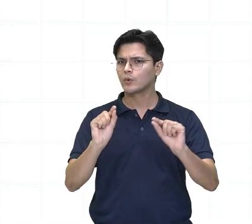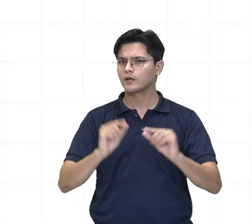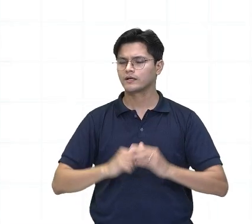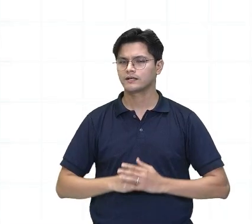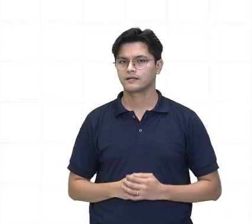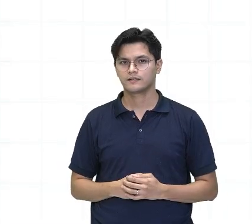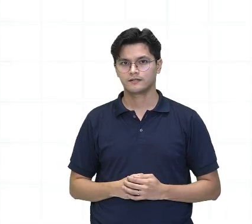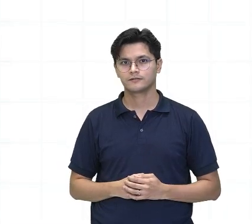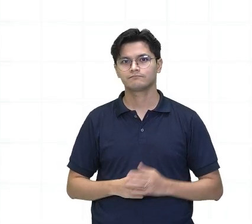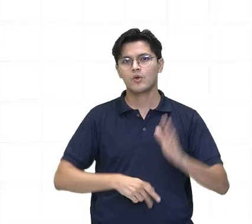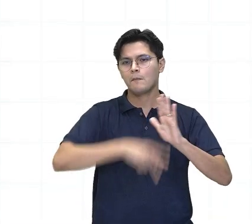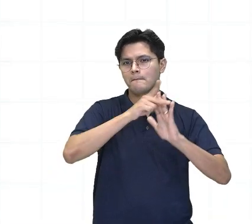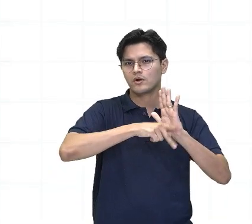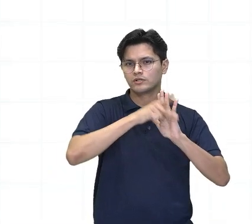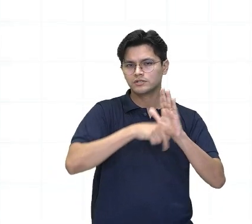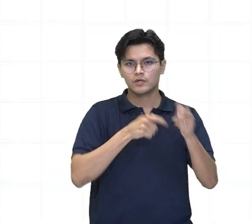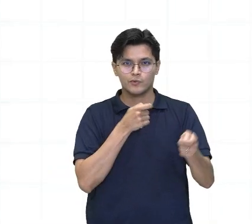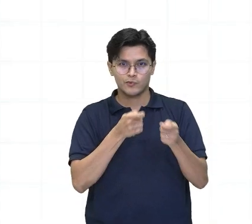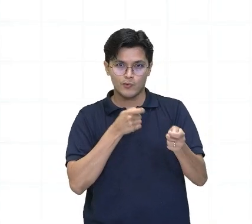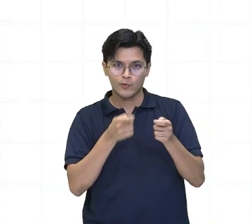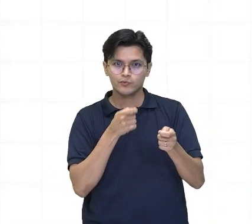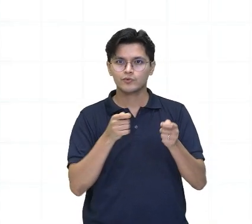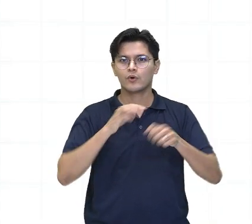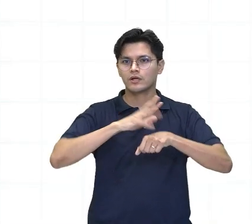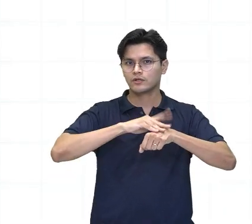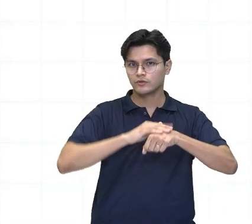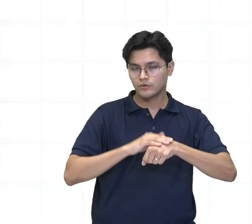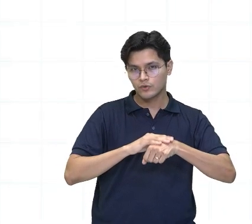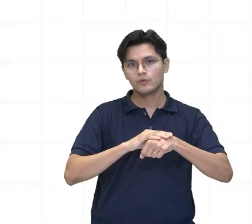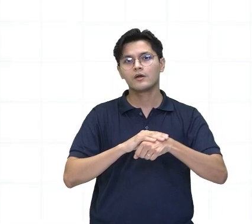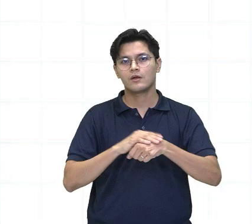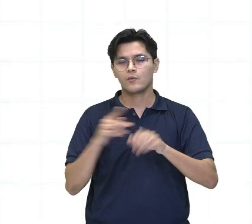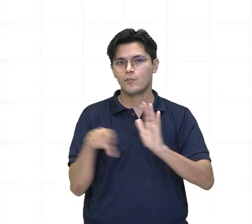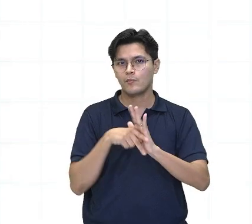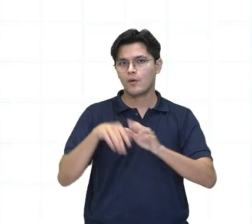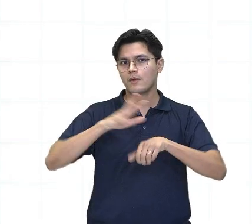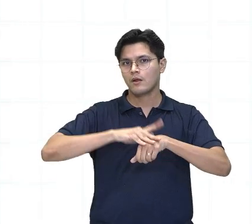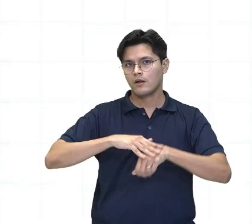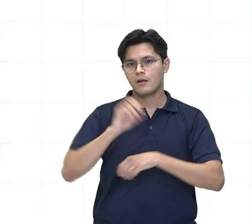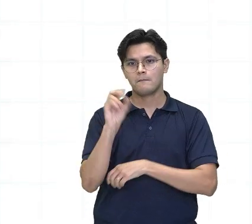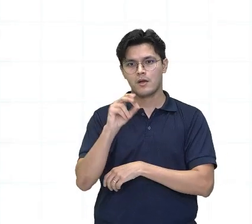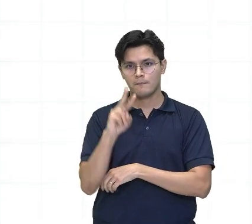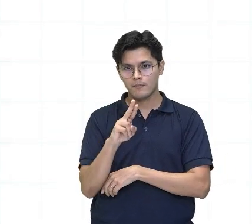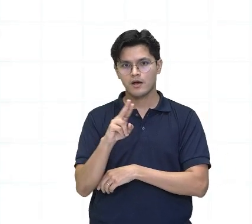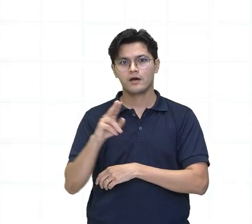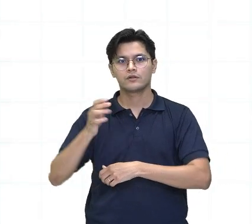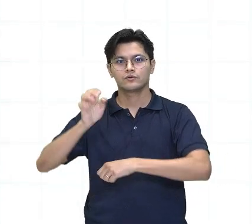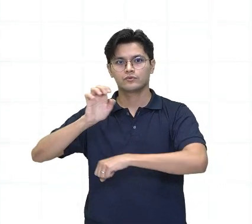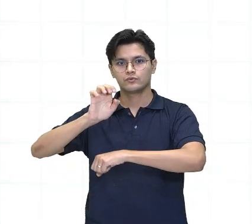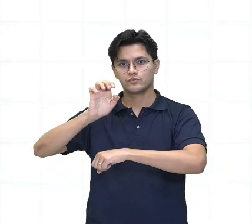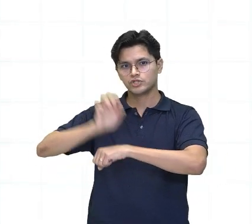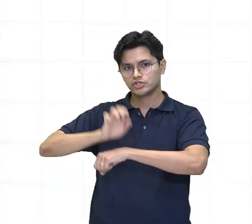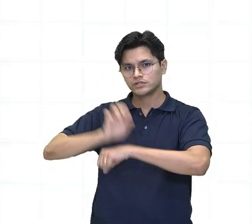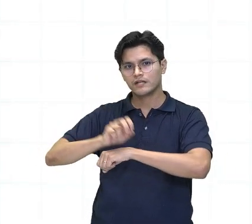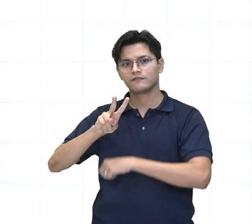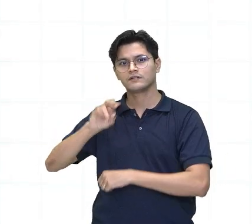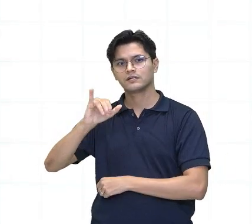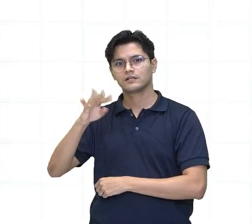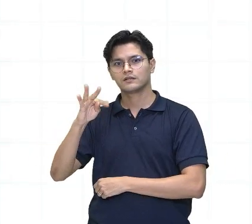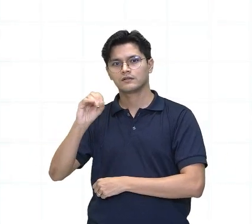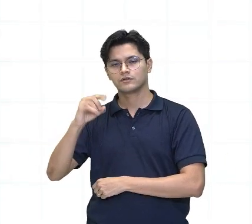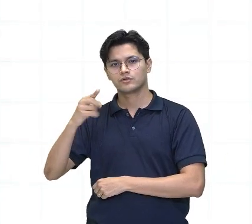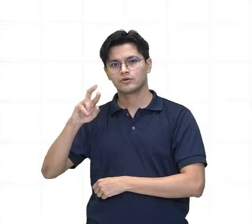o Programa de Controle de Doenças por Arbovírus do estado de Victoria, na Austrália, ministrado